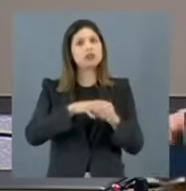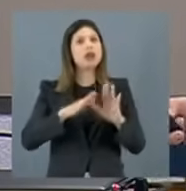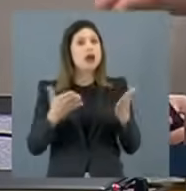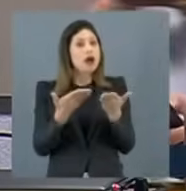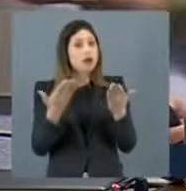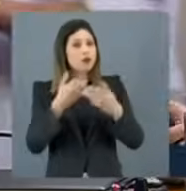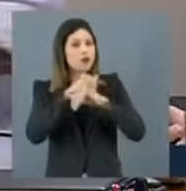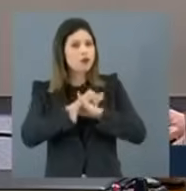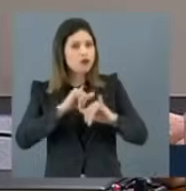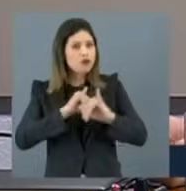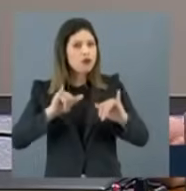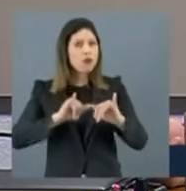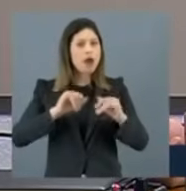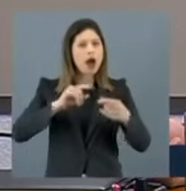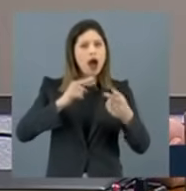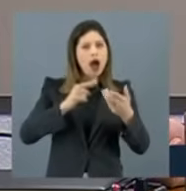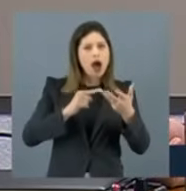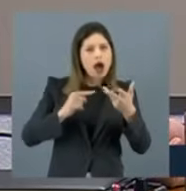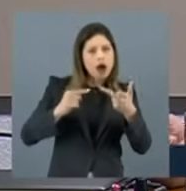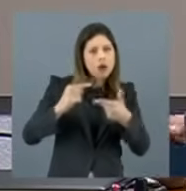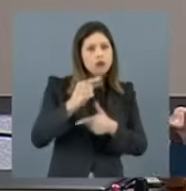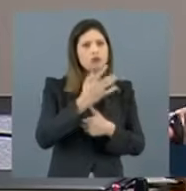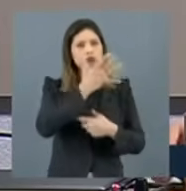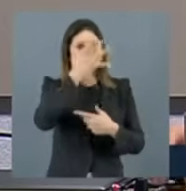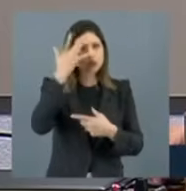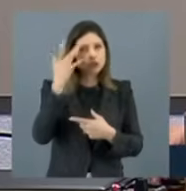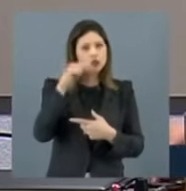de pessoas censuradas durante esse período.